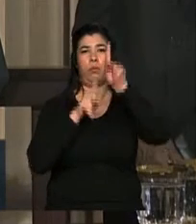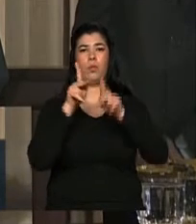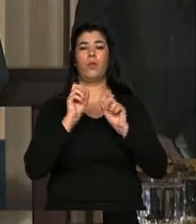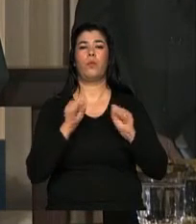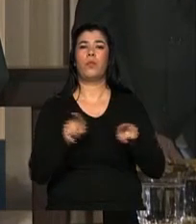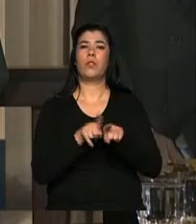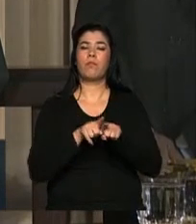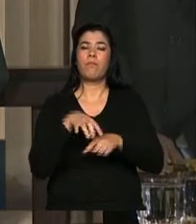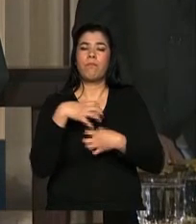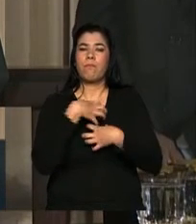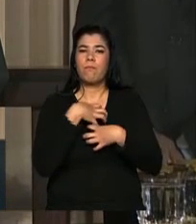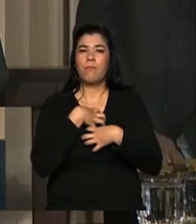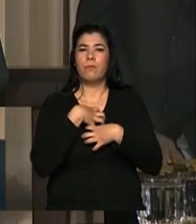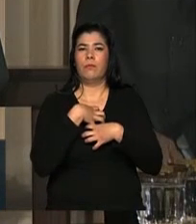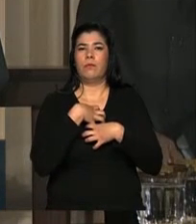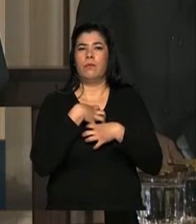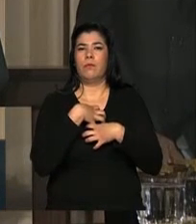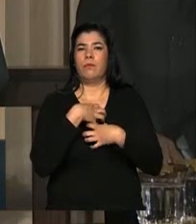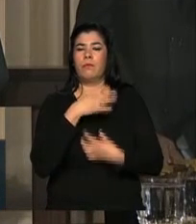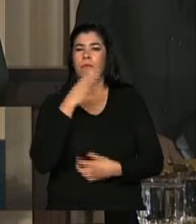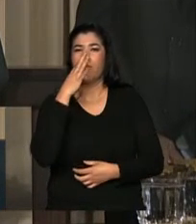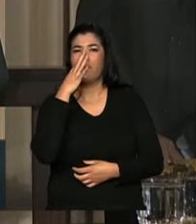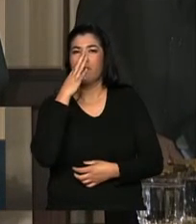e cheirar.